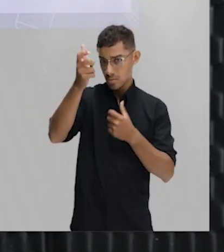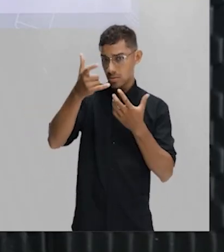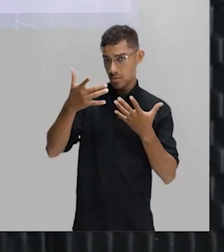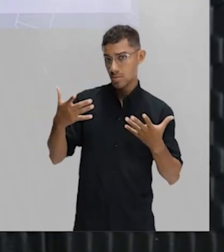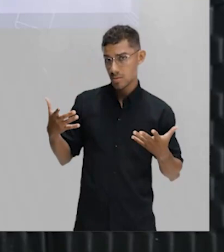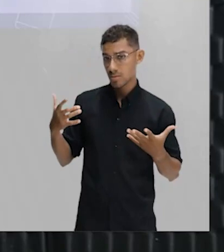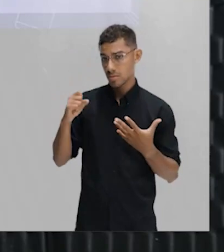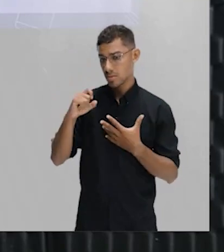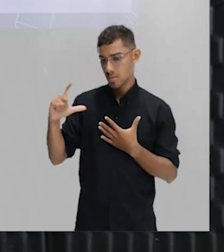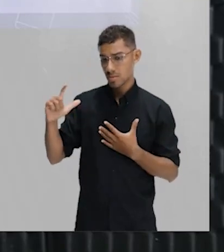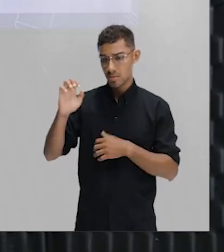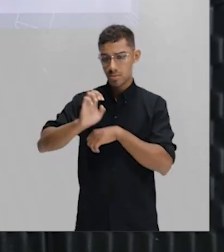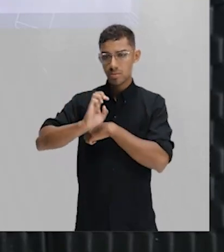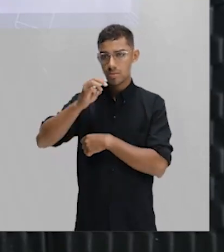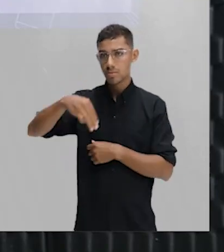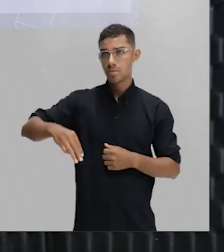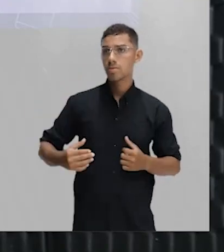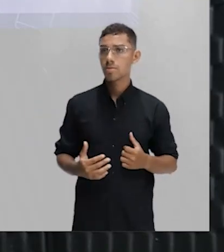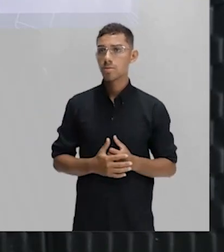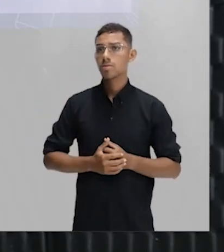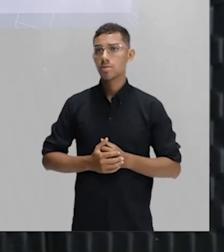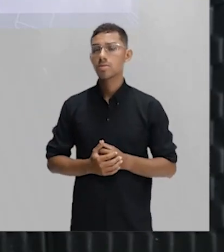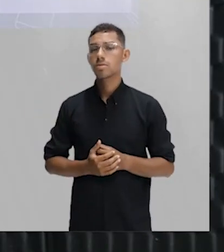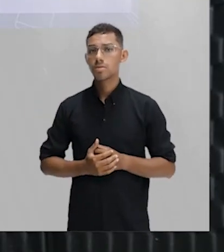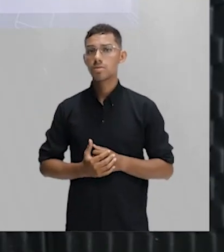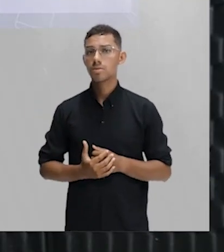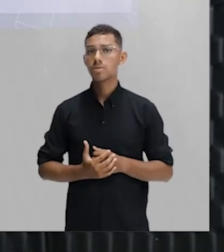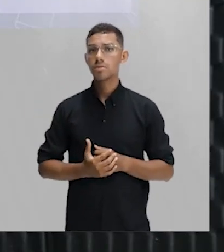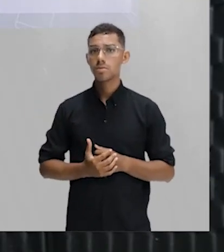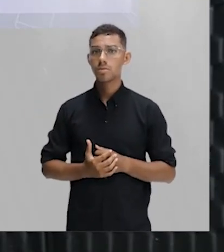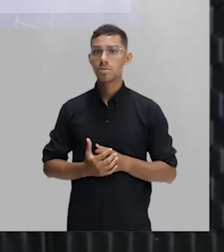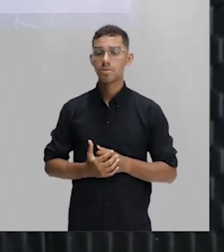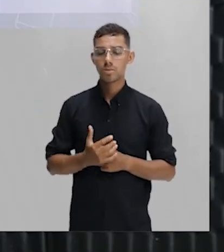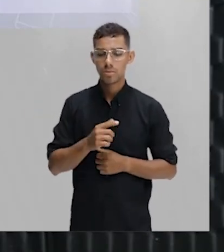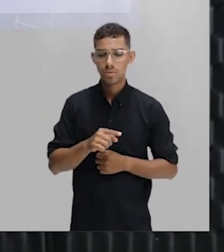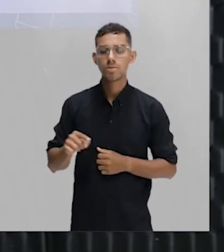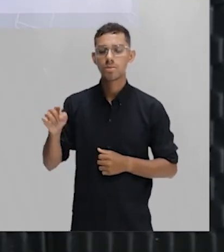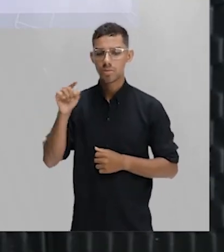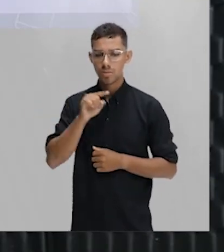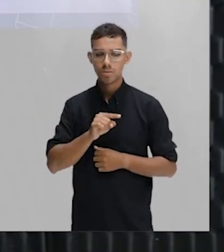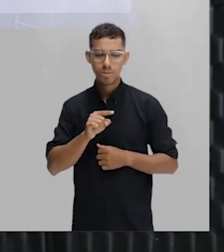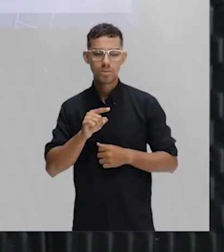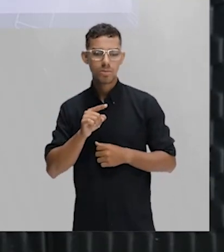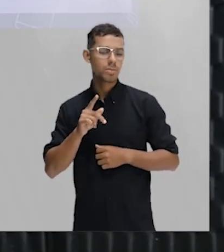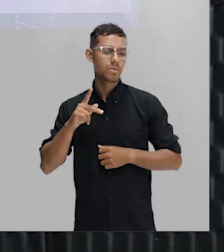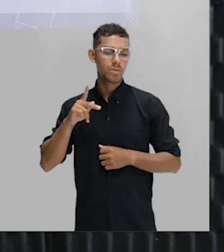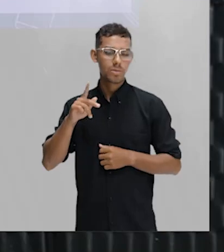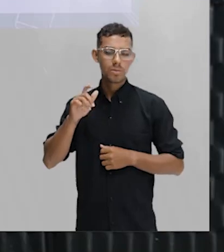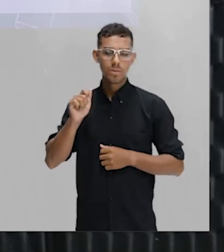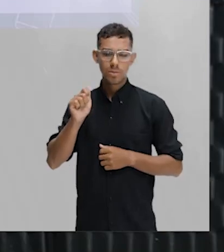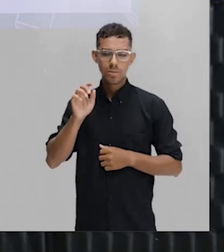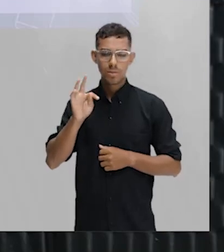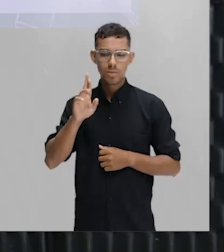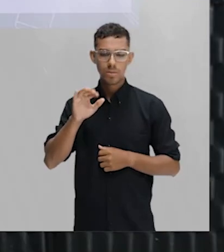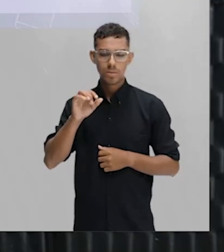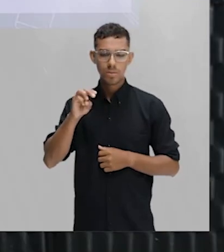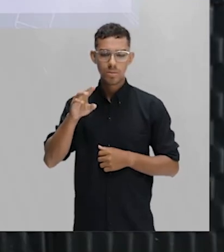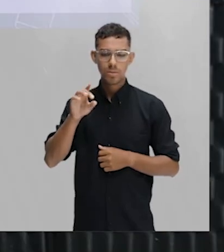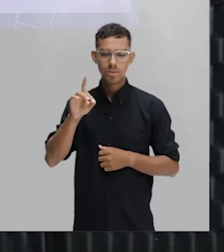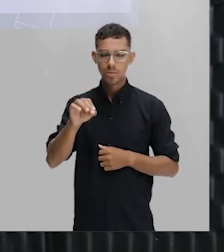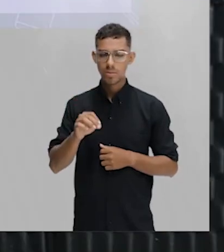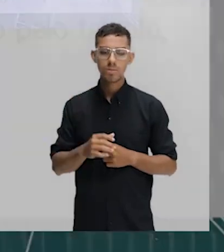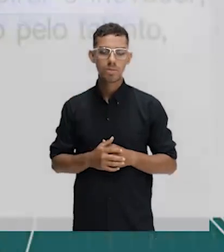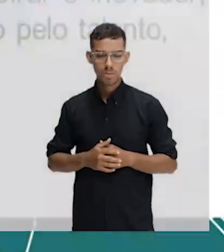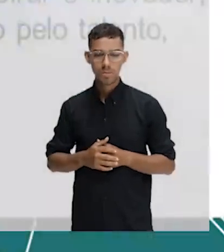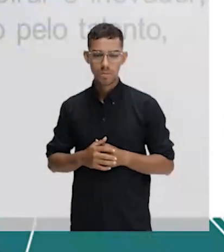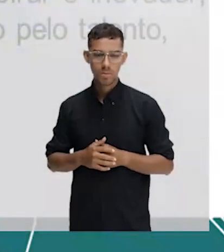porque eu moro aqui. São Luís, por si só, já é um espaço cultural porque nós somos tombados pelo patrimônio. Próximo, o Bundil Palace,